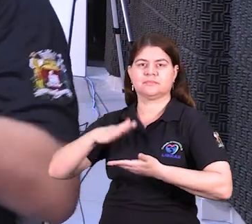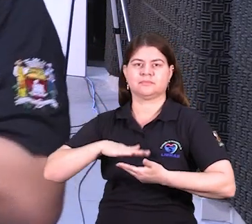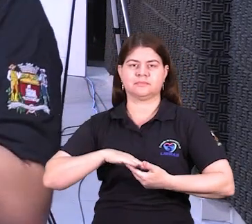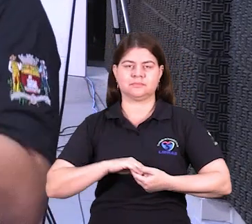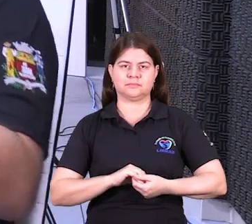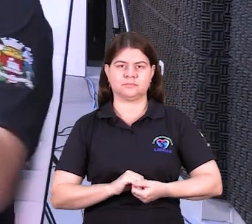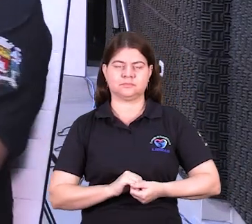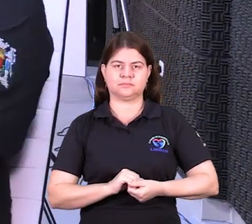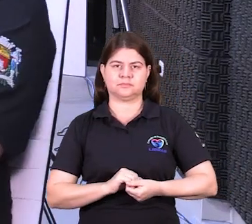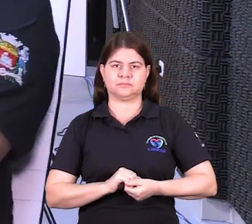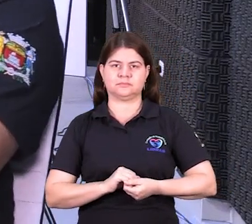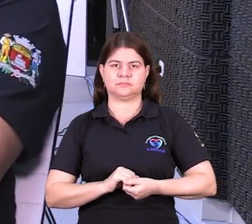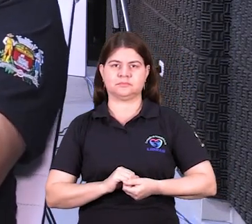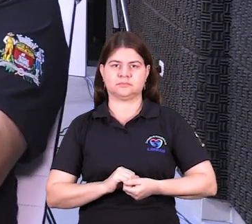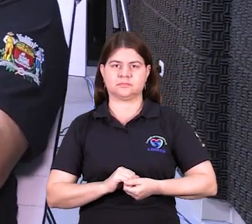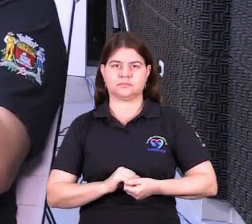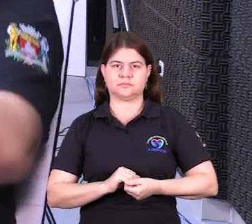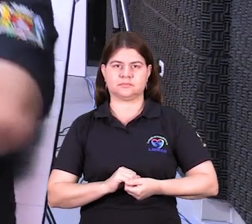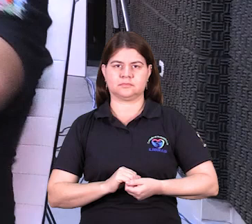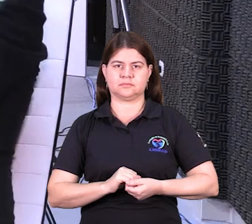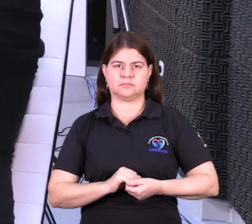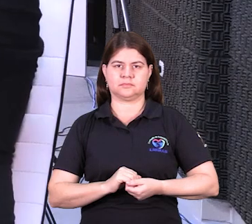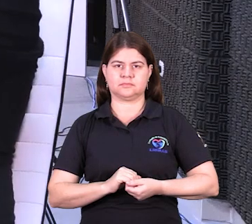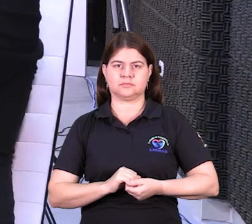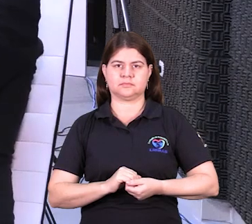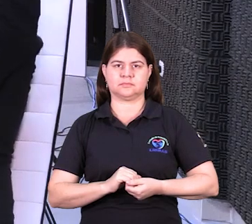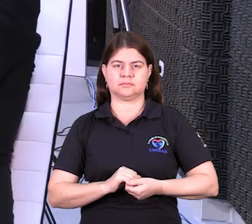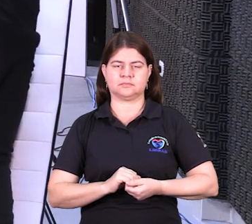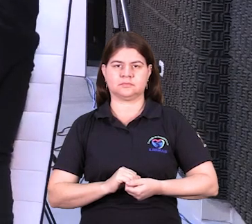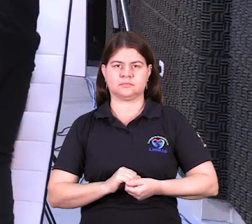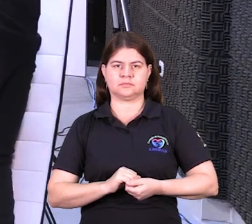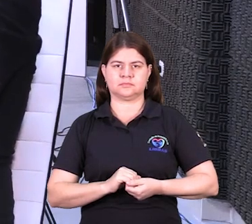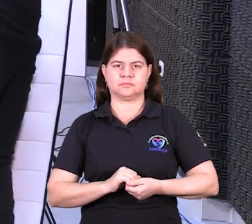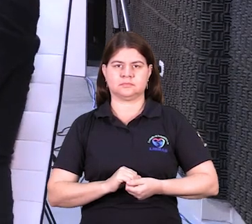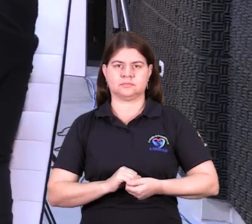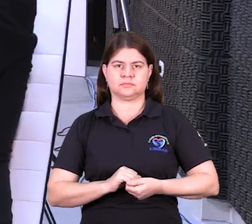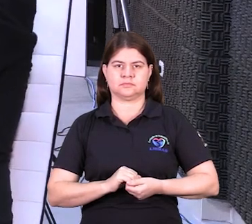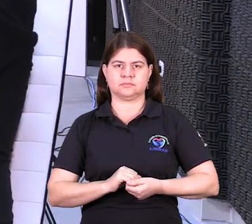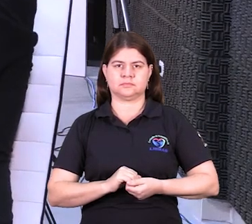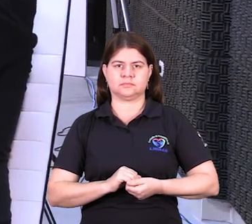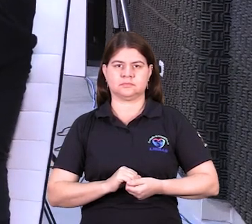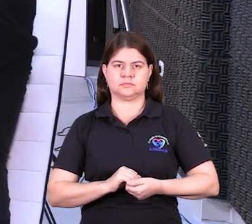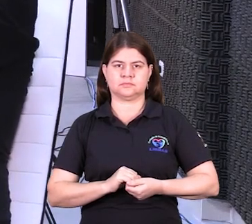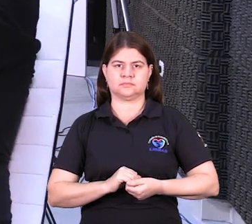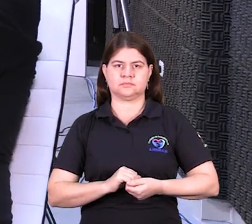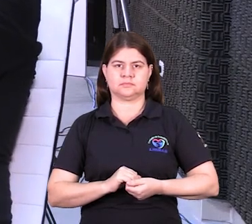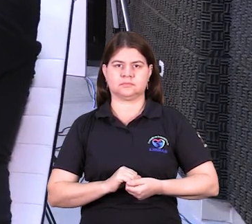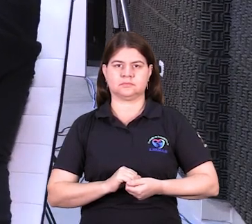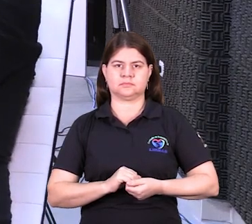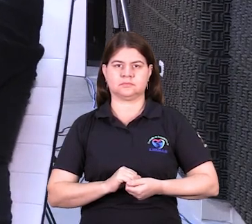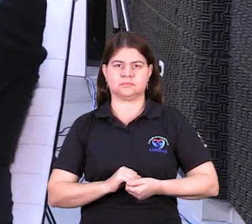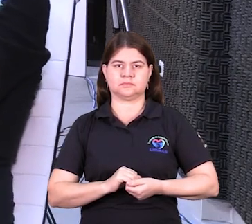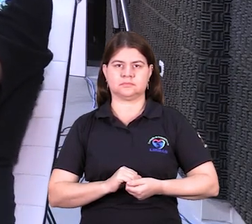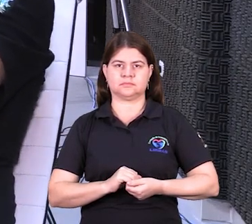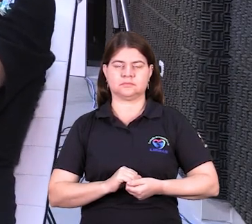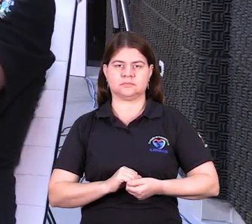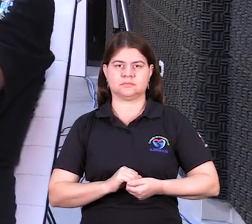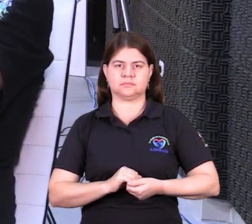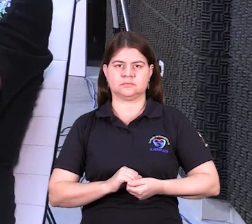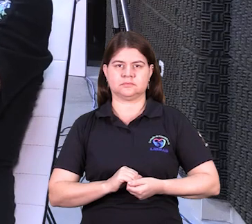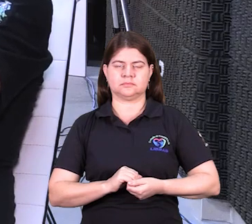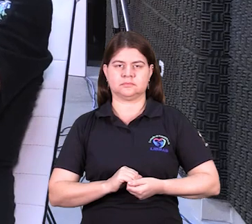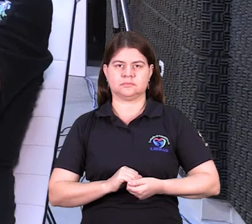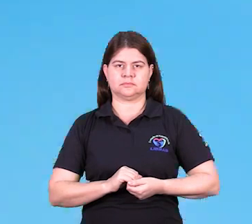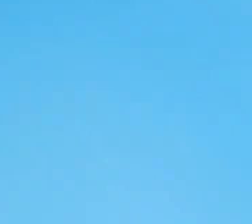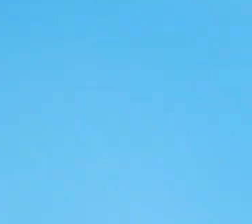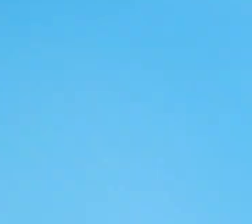água, o curso do rio, do Ipiranga, já caracterizando as margens plácidas